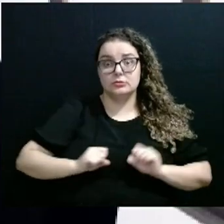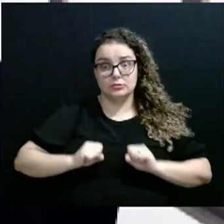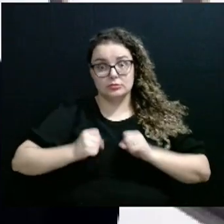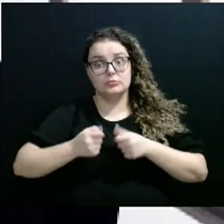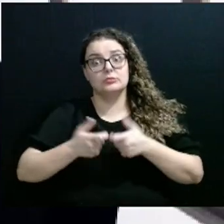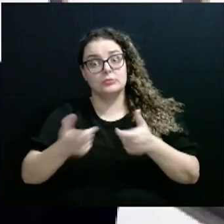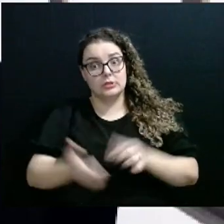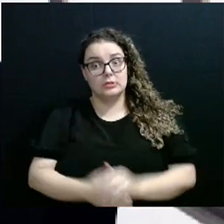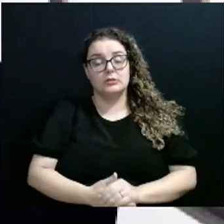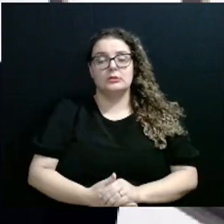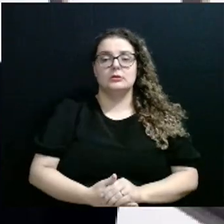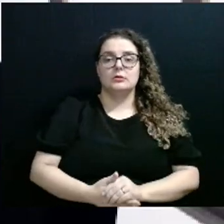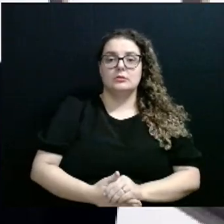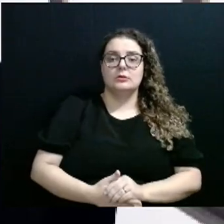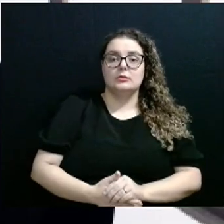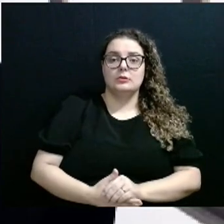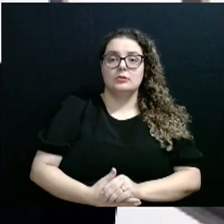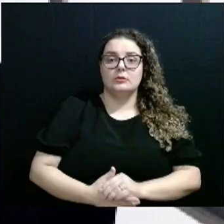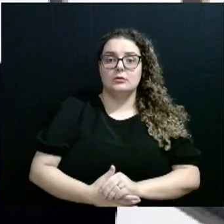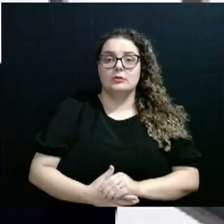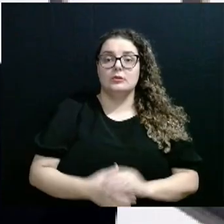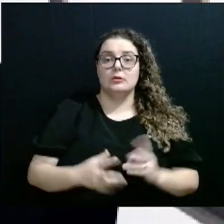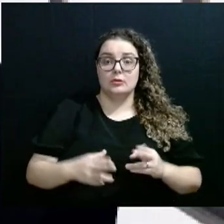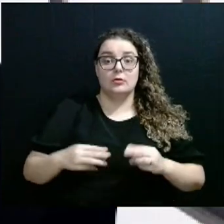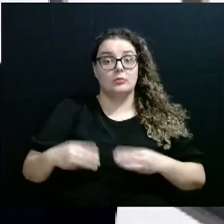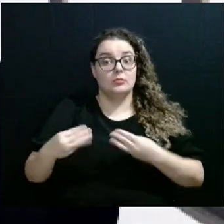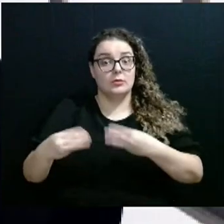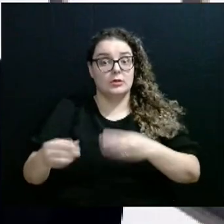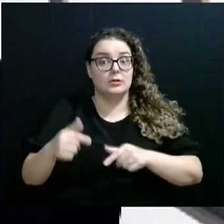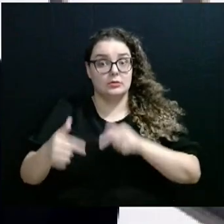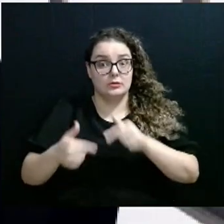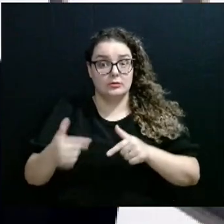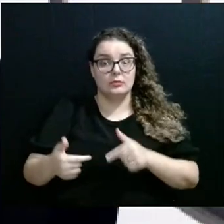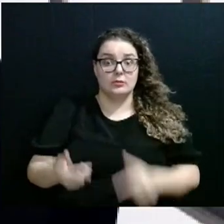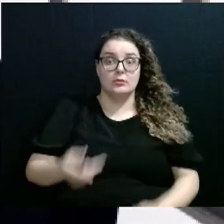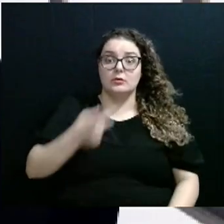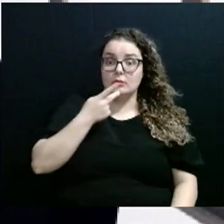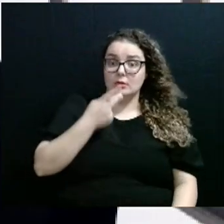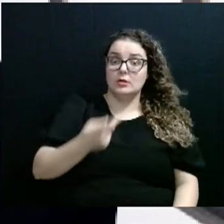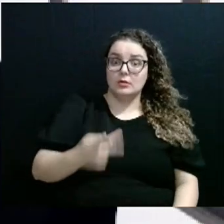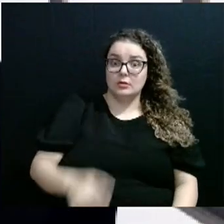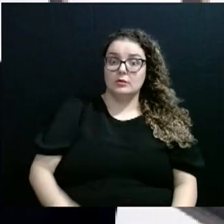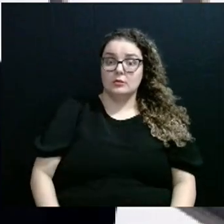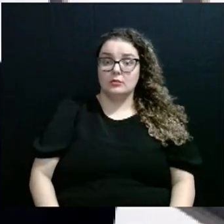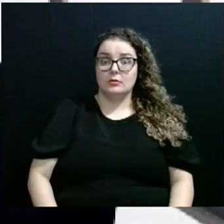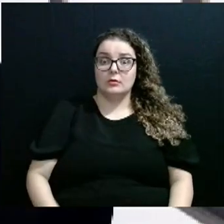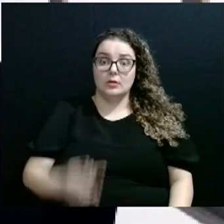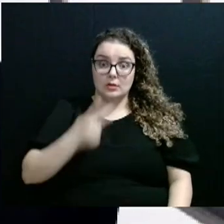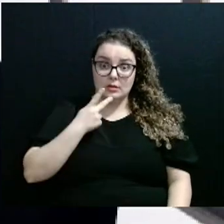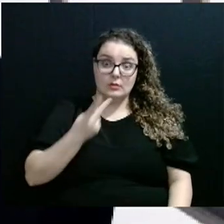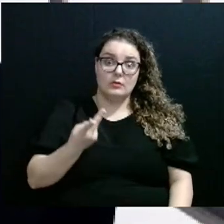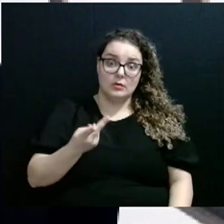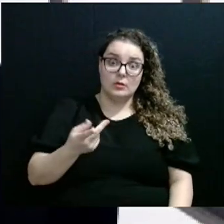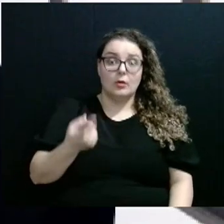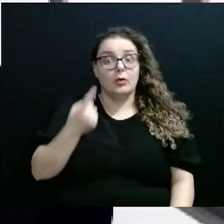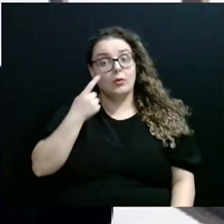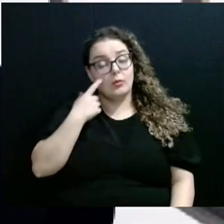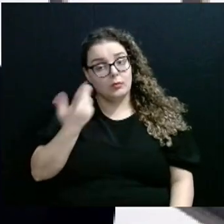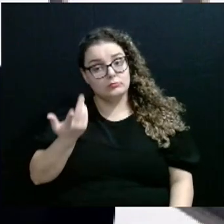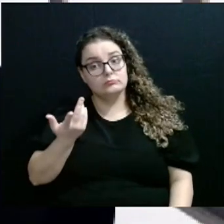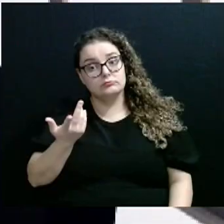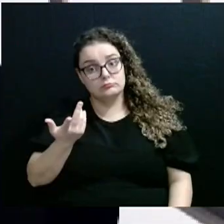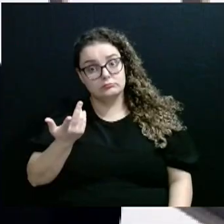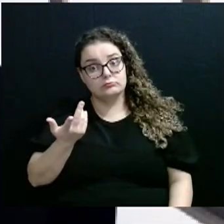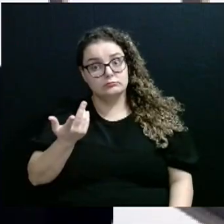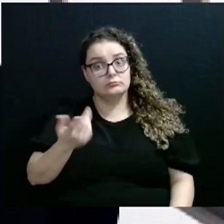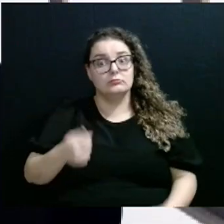como o próprio ministro do Trabalho hoje cedo ponderou, ele até fala de uma questão, olha, precisa de uma pressão